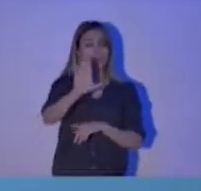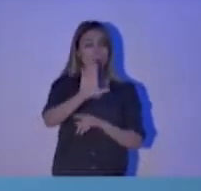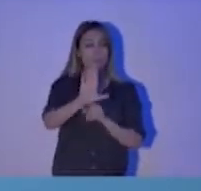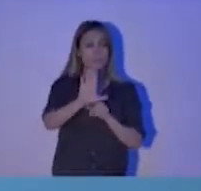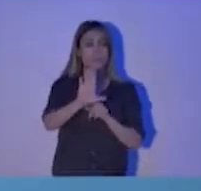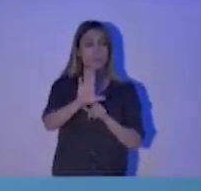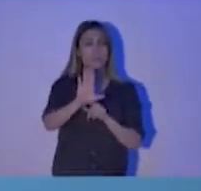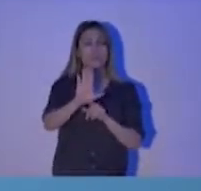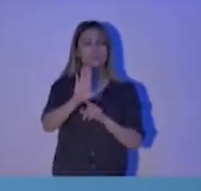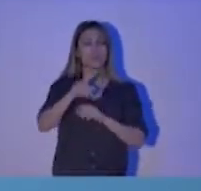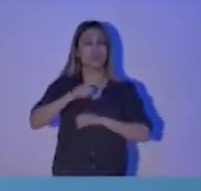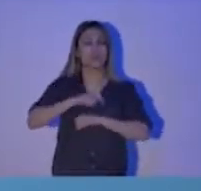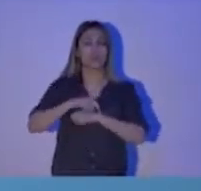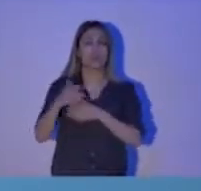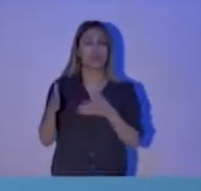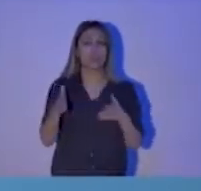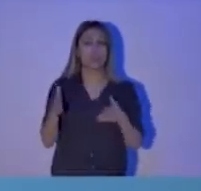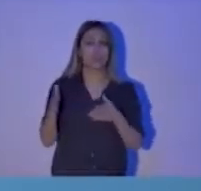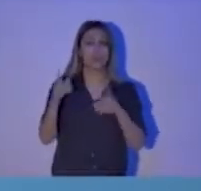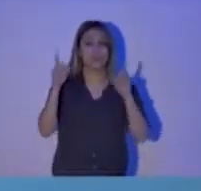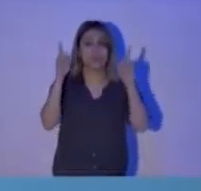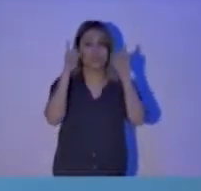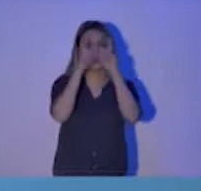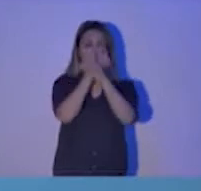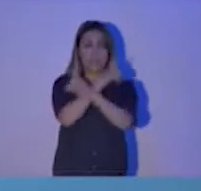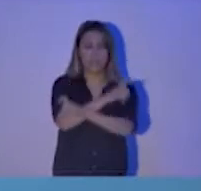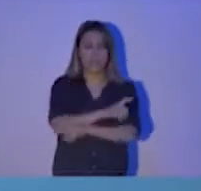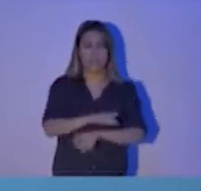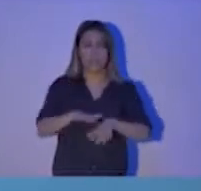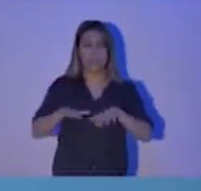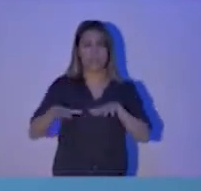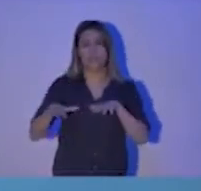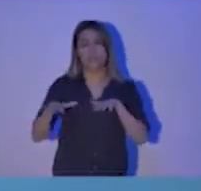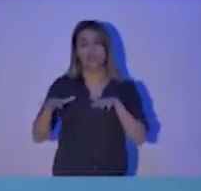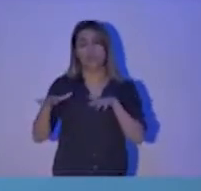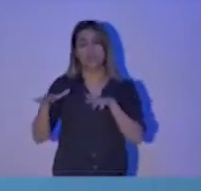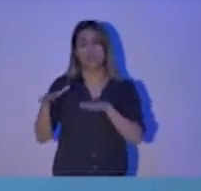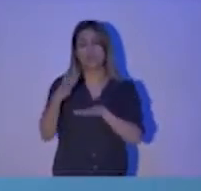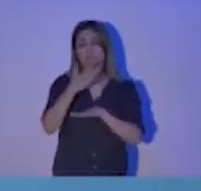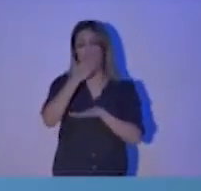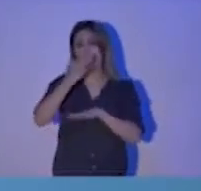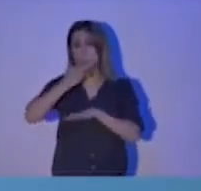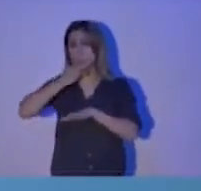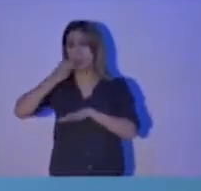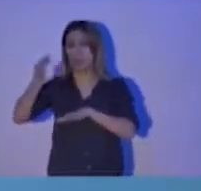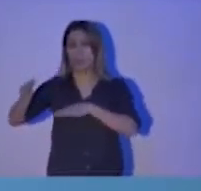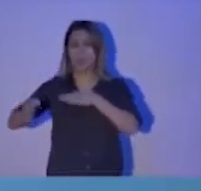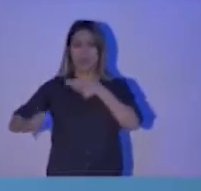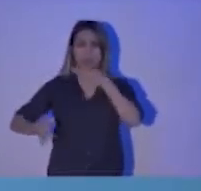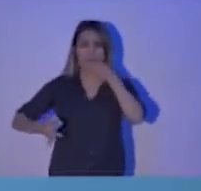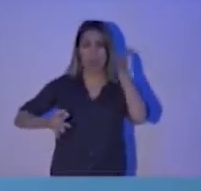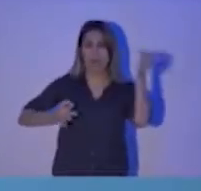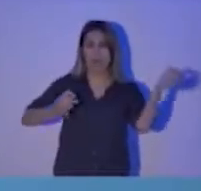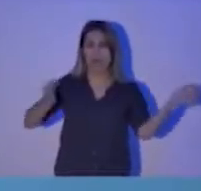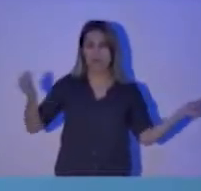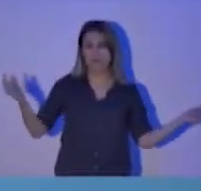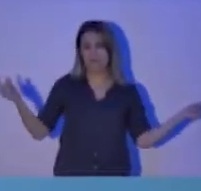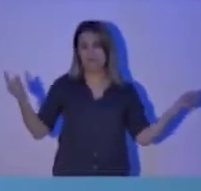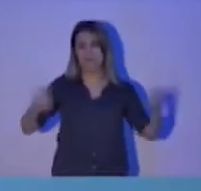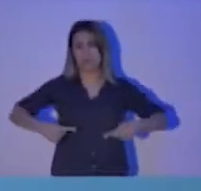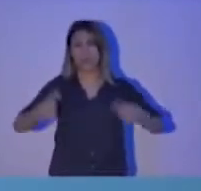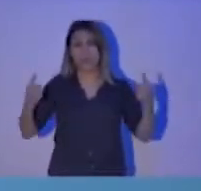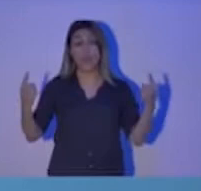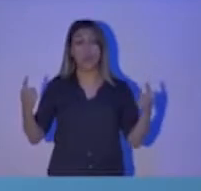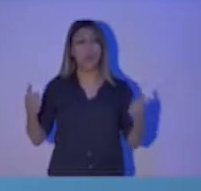polarização, de extremismo, de muita radicalização no debate, de tensionamento, e isso faz com que a